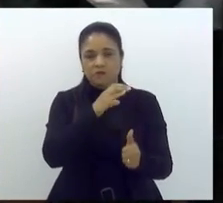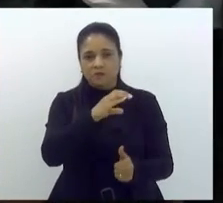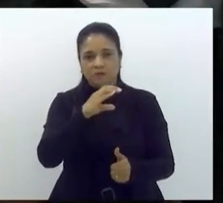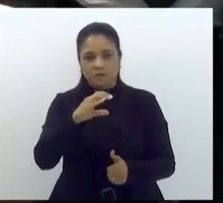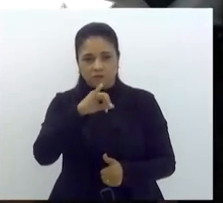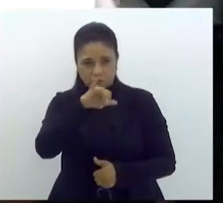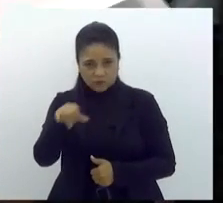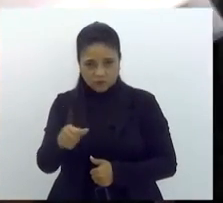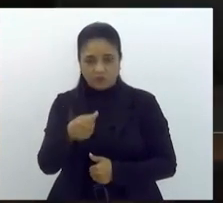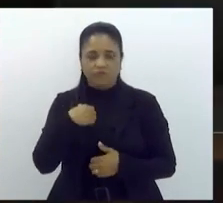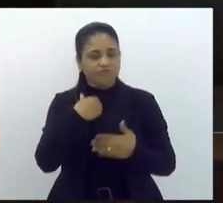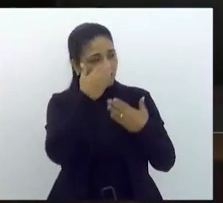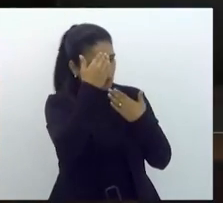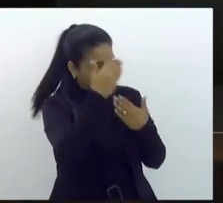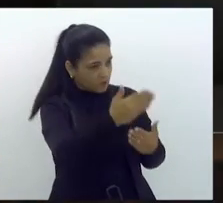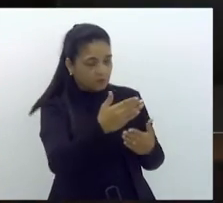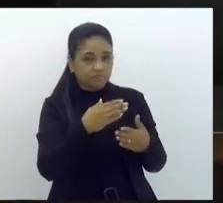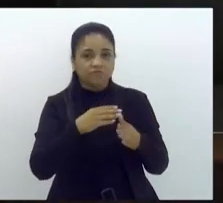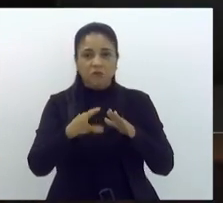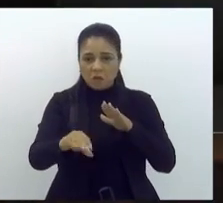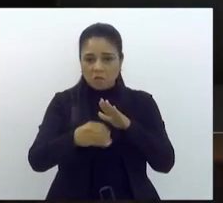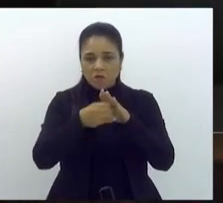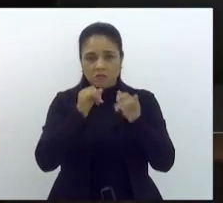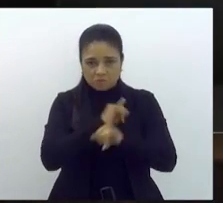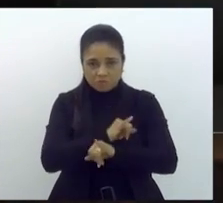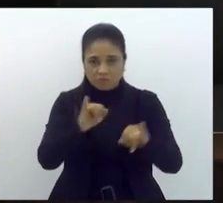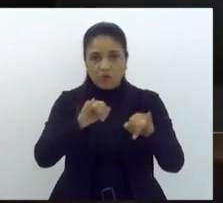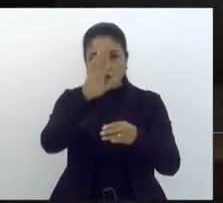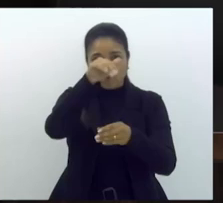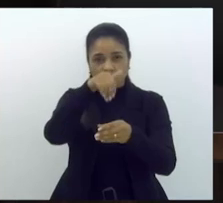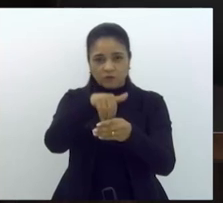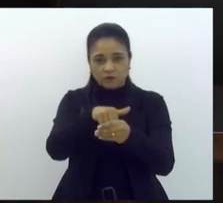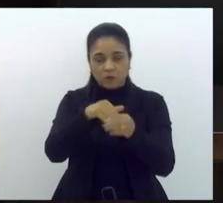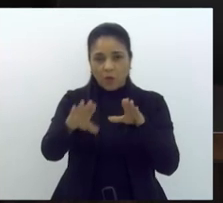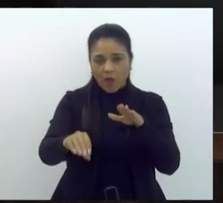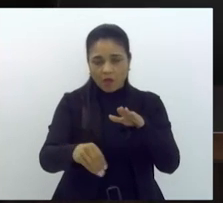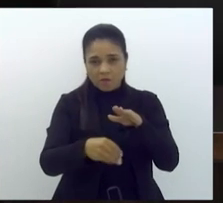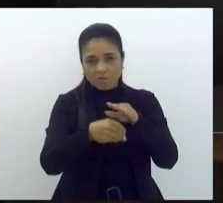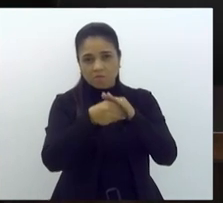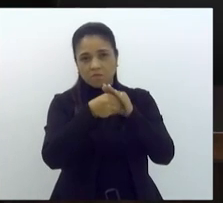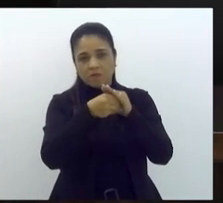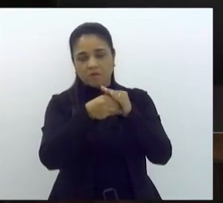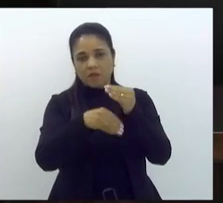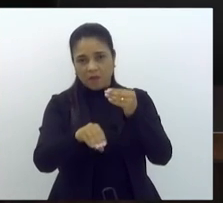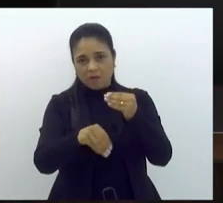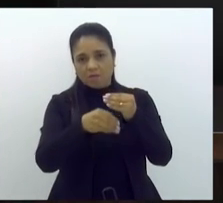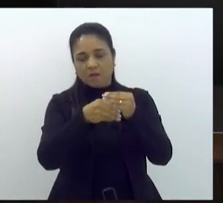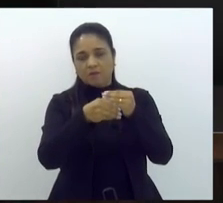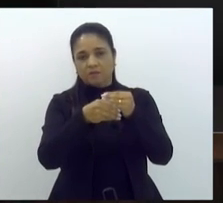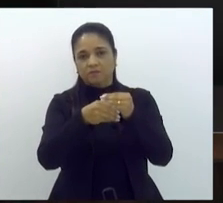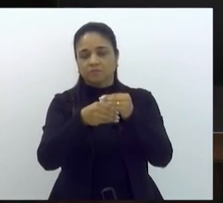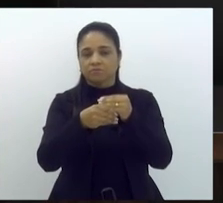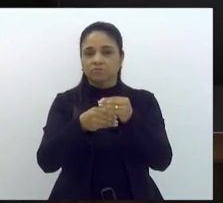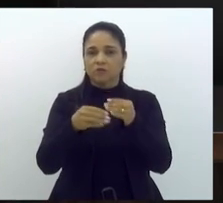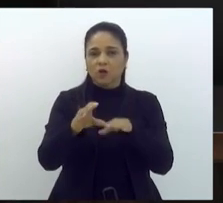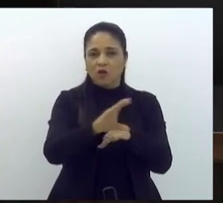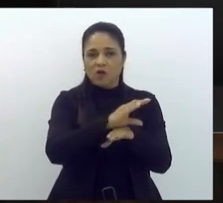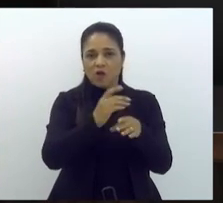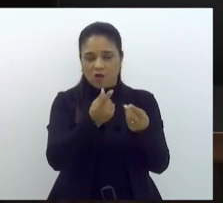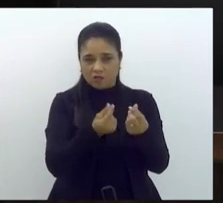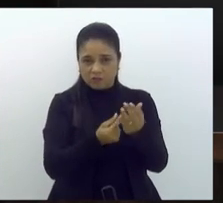Muito obrigado com os pareceres emitidos em votação a emenda da comissão de orçamento senhores que a própria